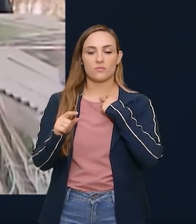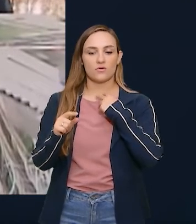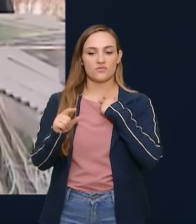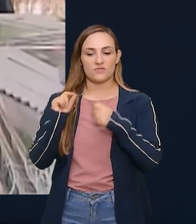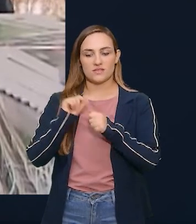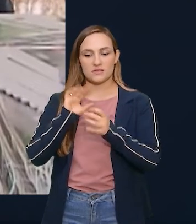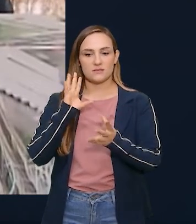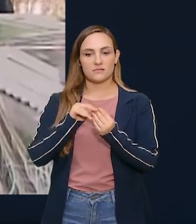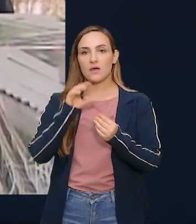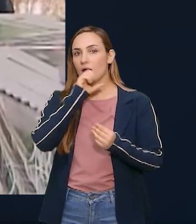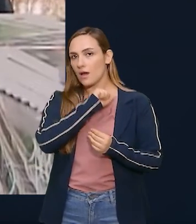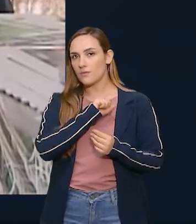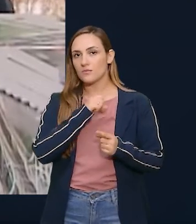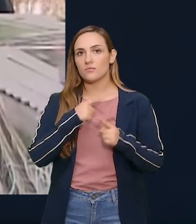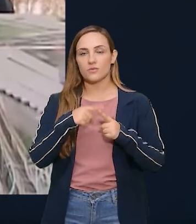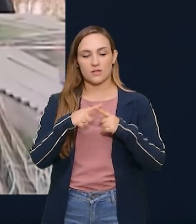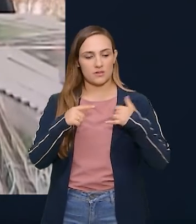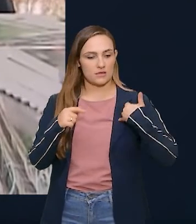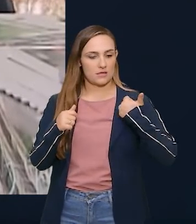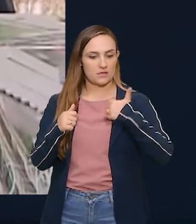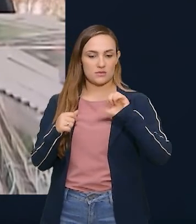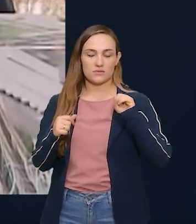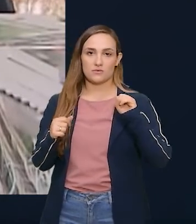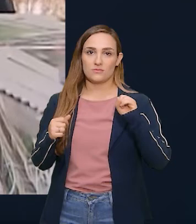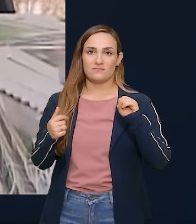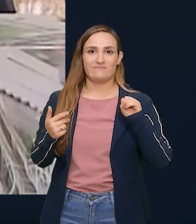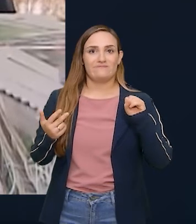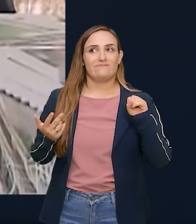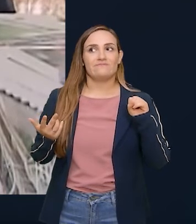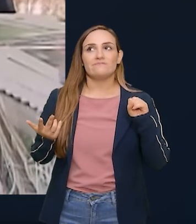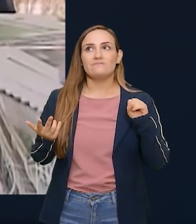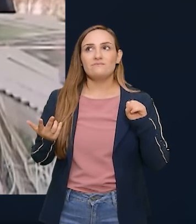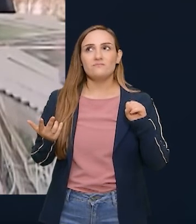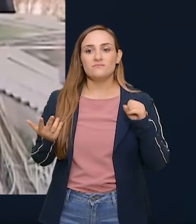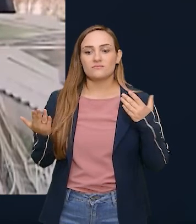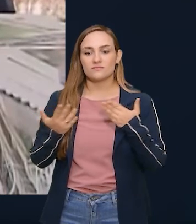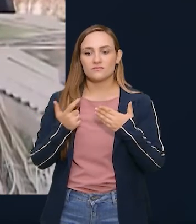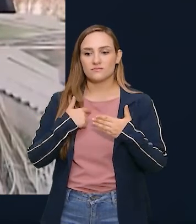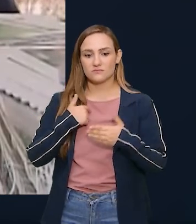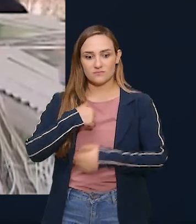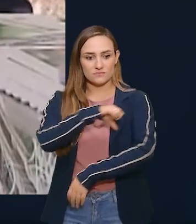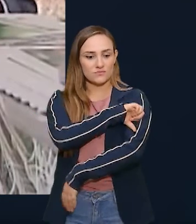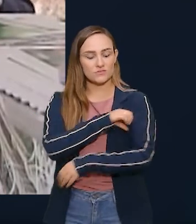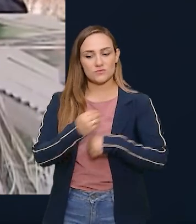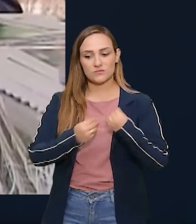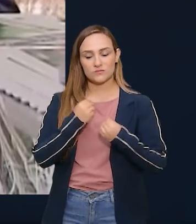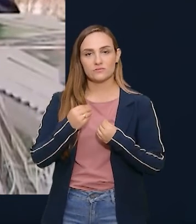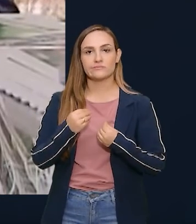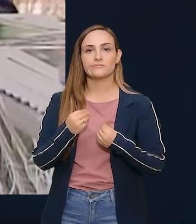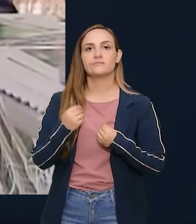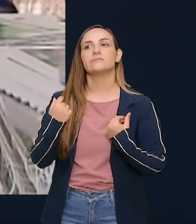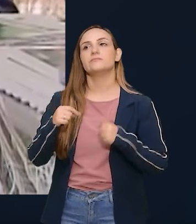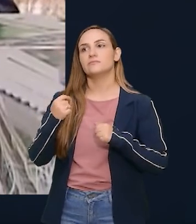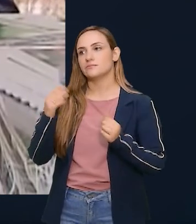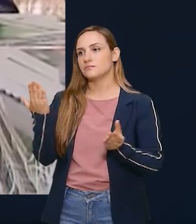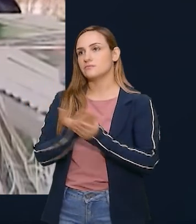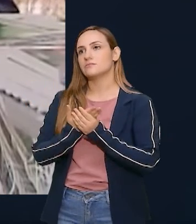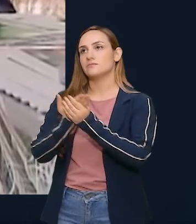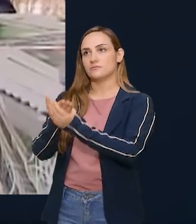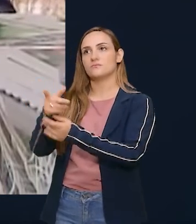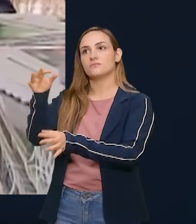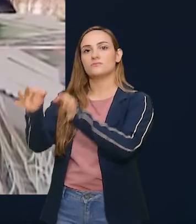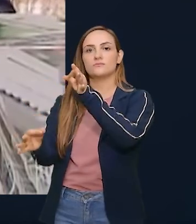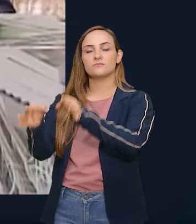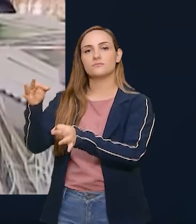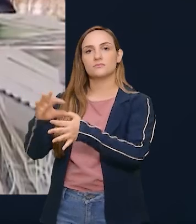fazer o supletivo com menos de 18 anos. Eu tinha 14, no caso. Estava no 9º ano do ensino fundamental. Então, eu tive que ir atrás de uma